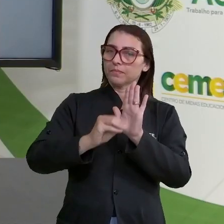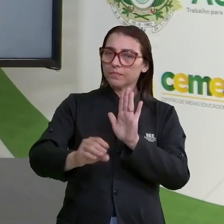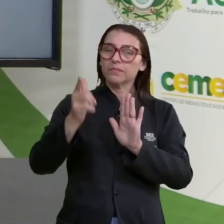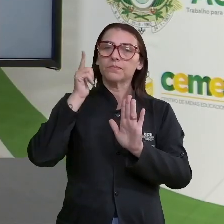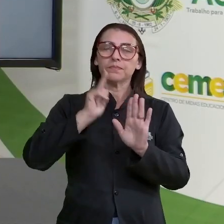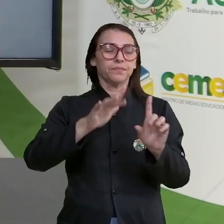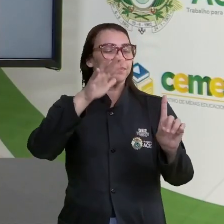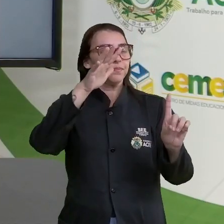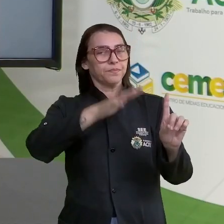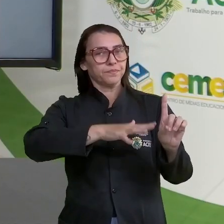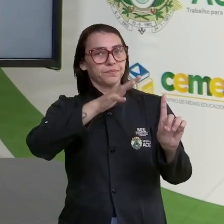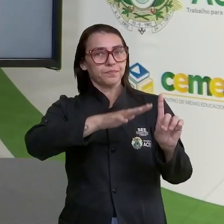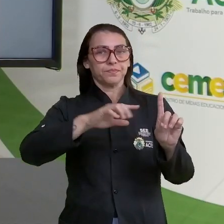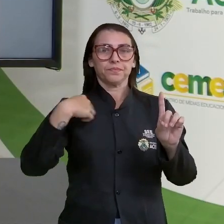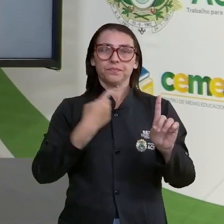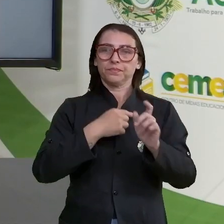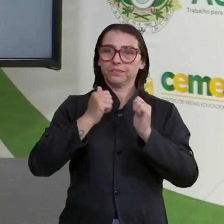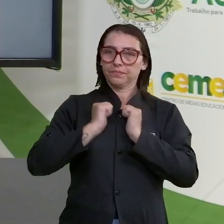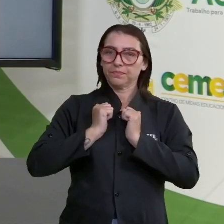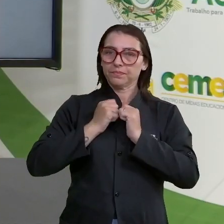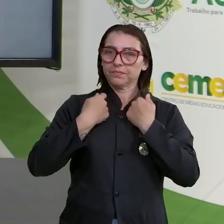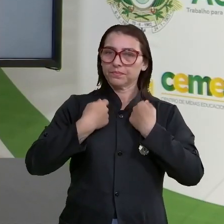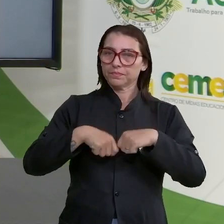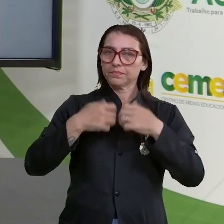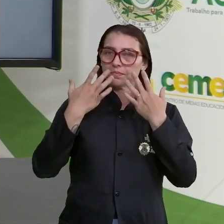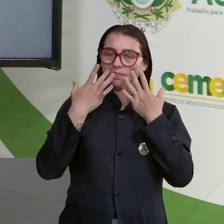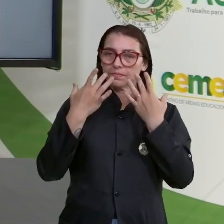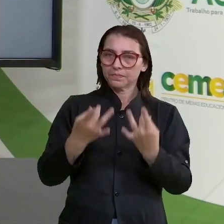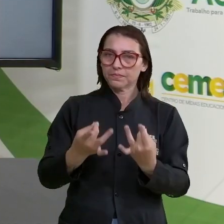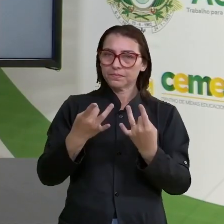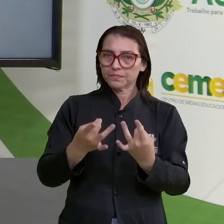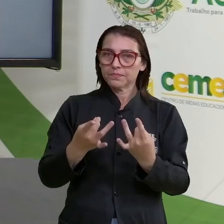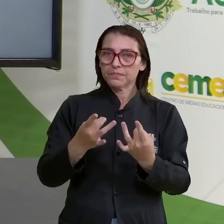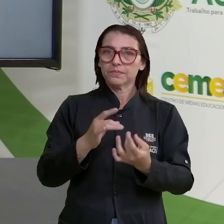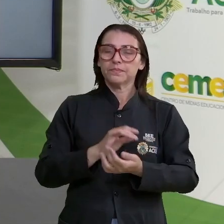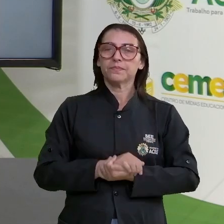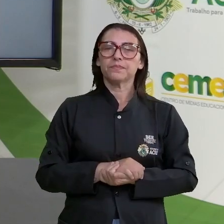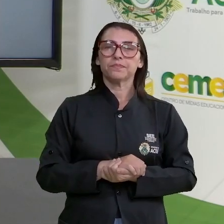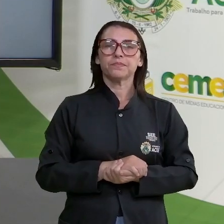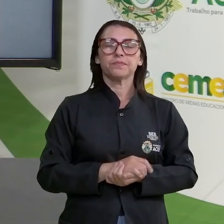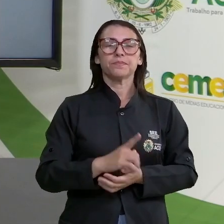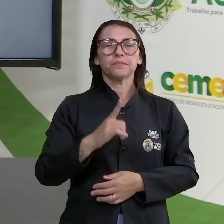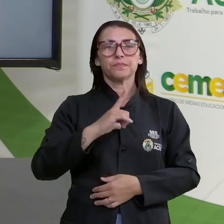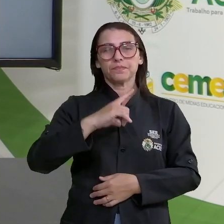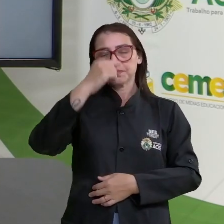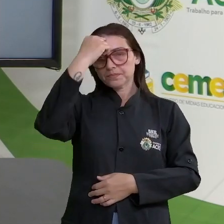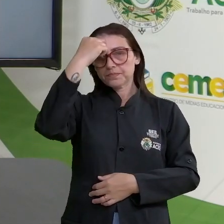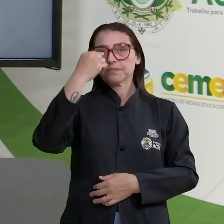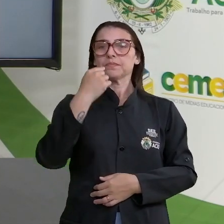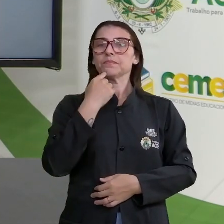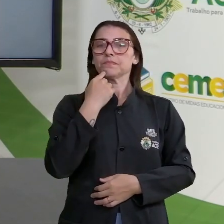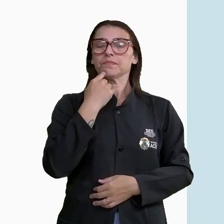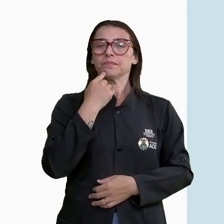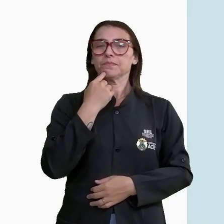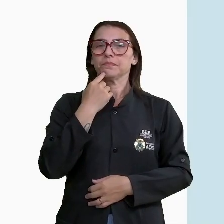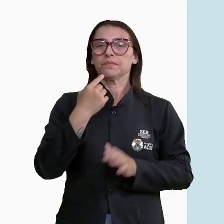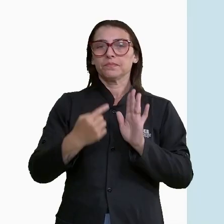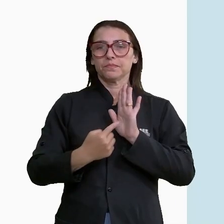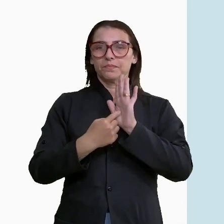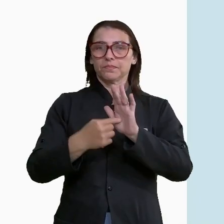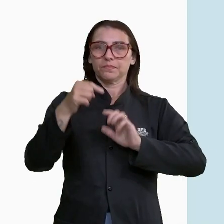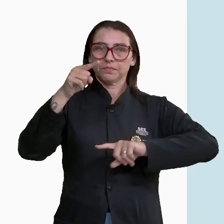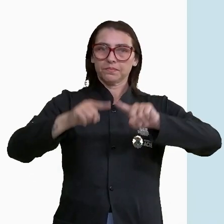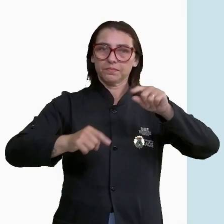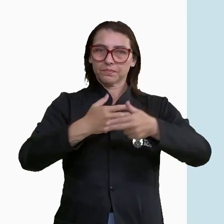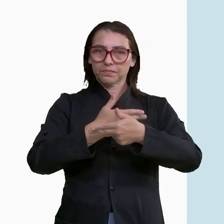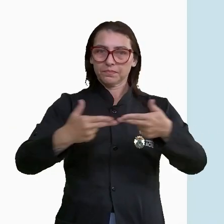consegue moldar o nosso comportamento e a gente precisa estar atento a isso. Aí tem imagens na nossa tela mostrando